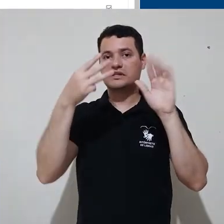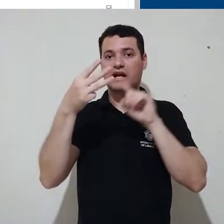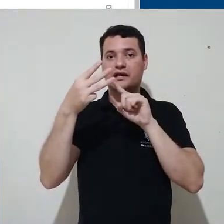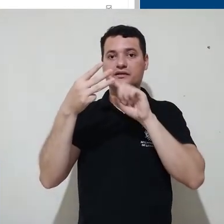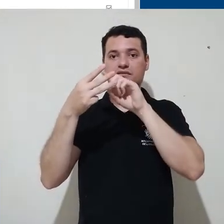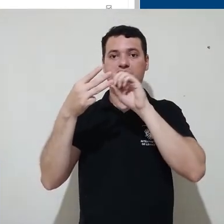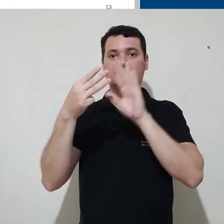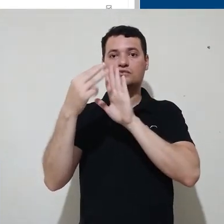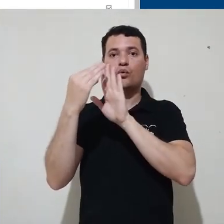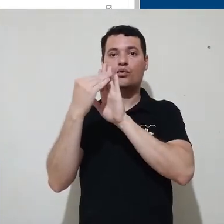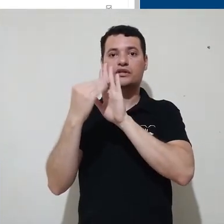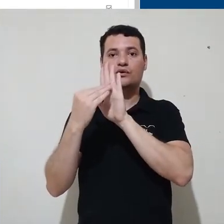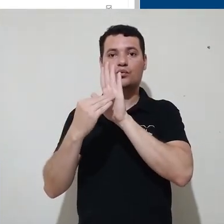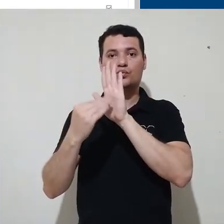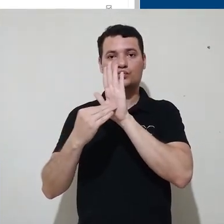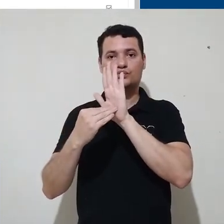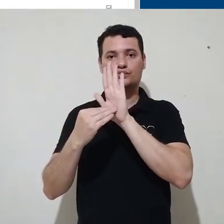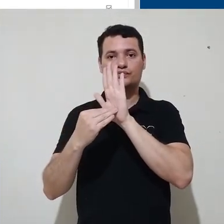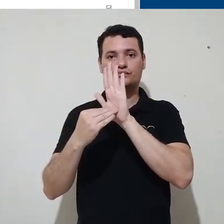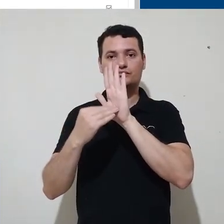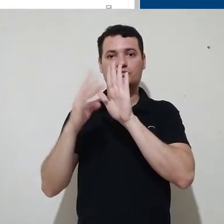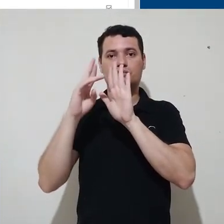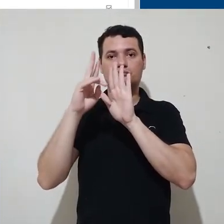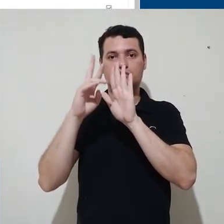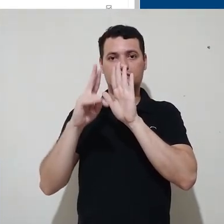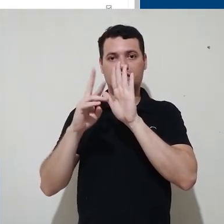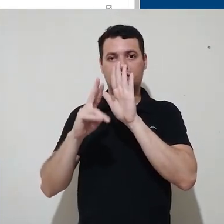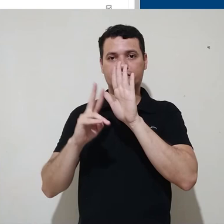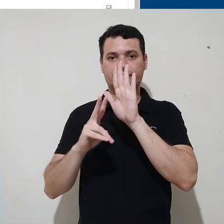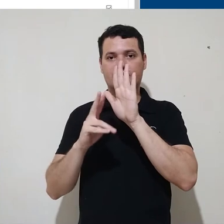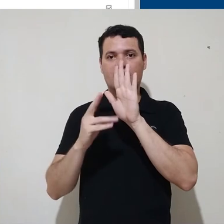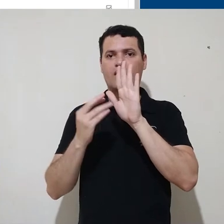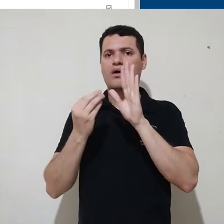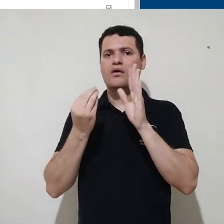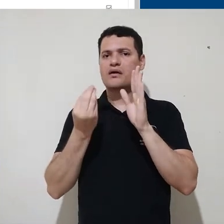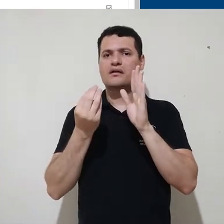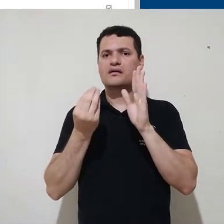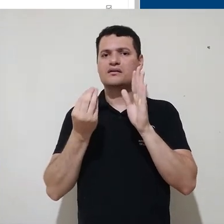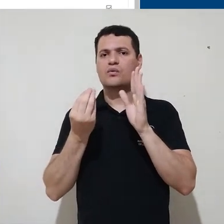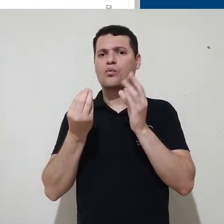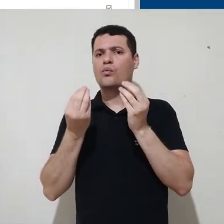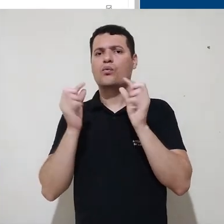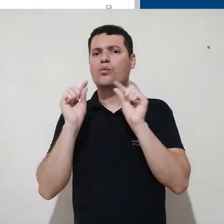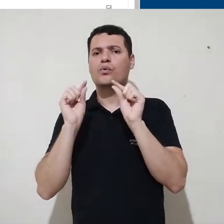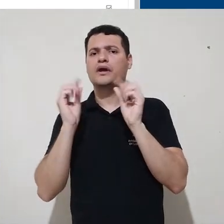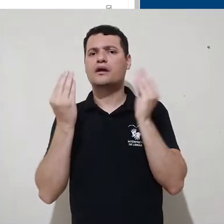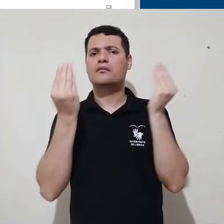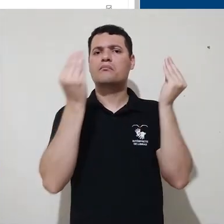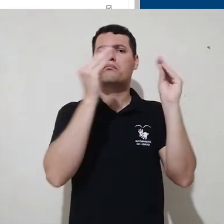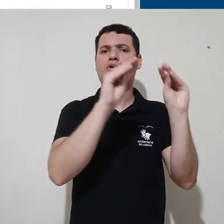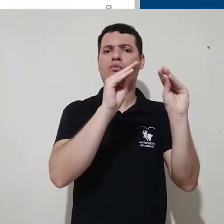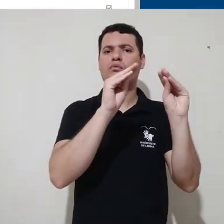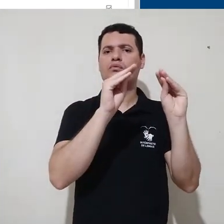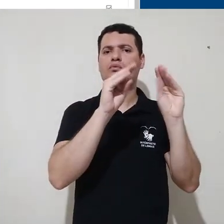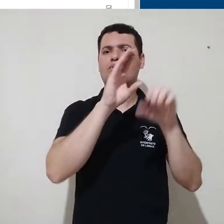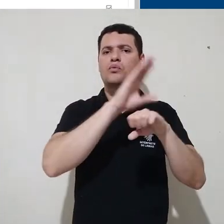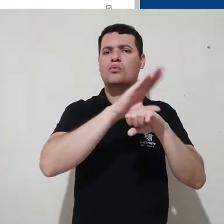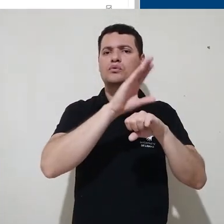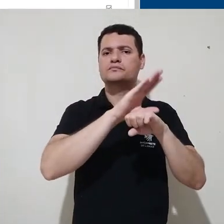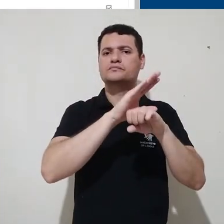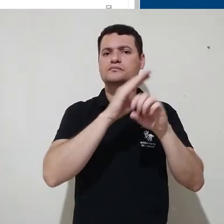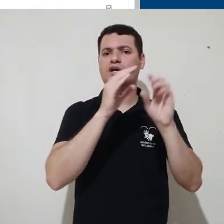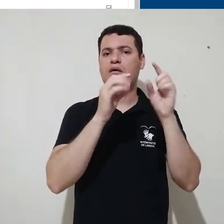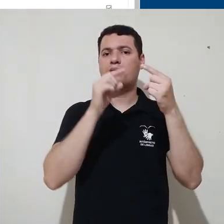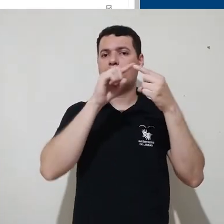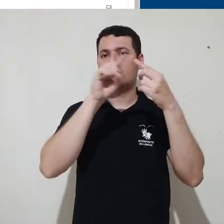três conteúdos diferentes para que seja dado uma noção dos tipos de elemento que podem ser inseridos dentro de um